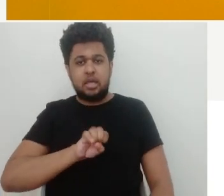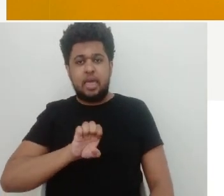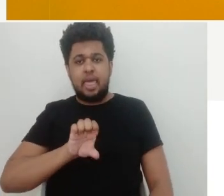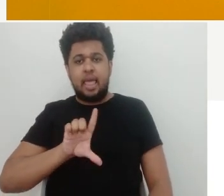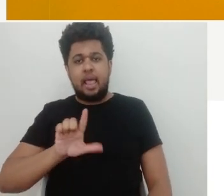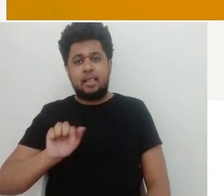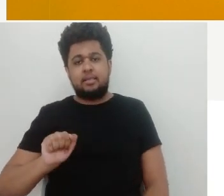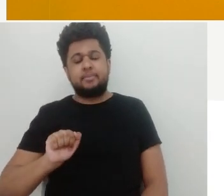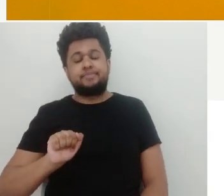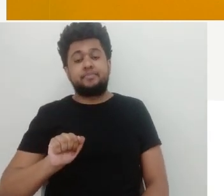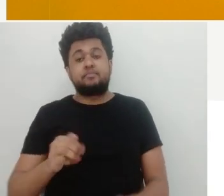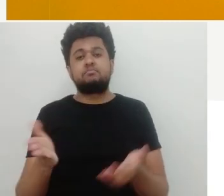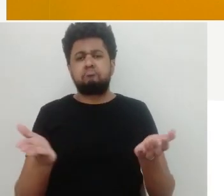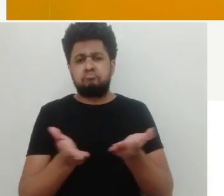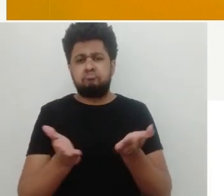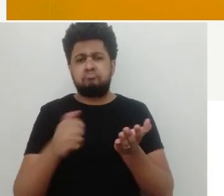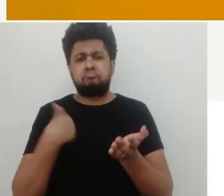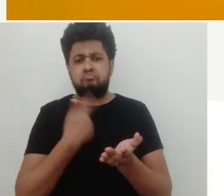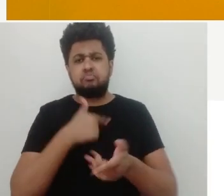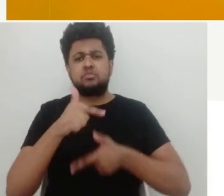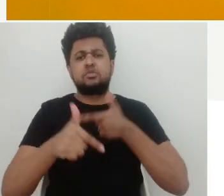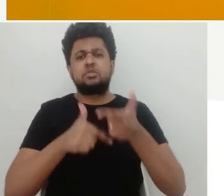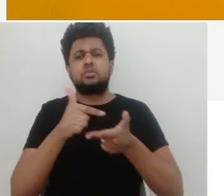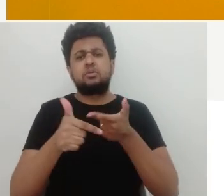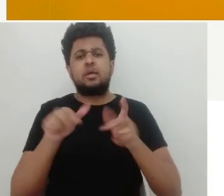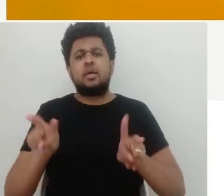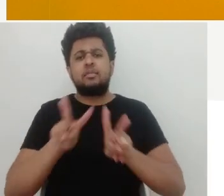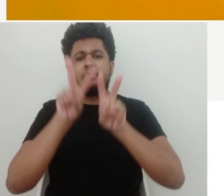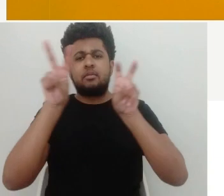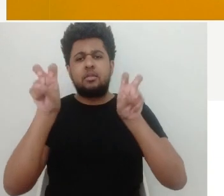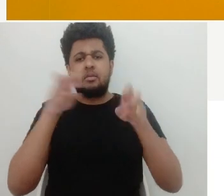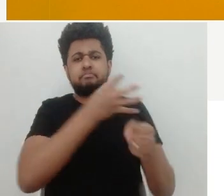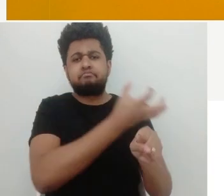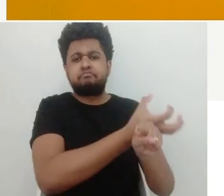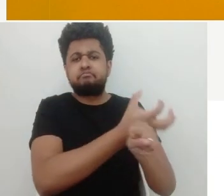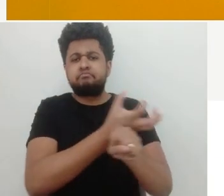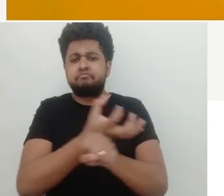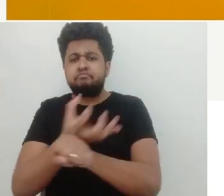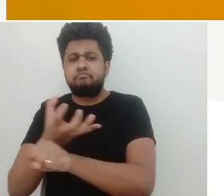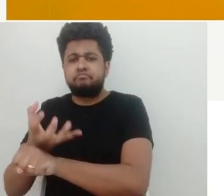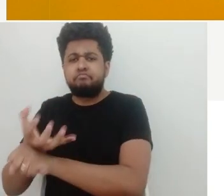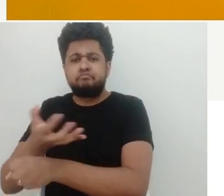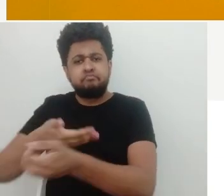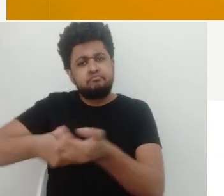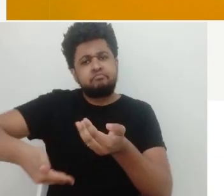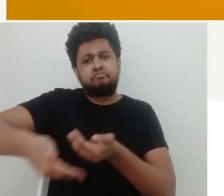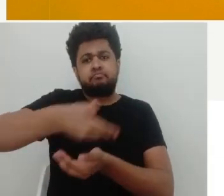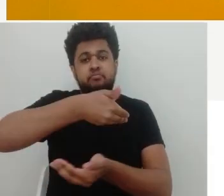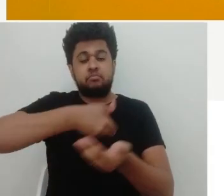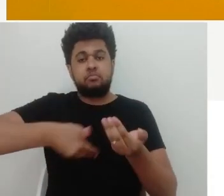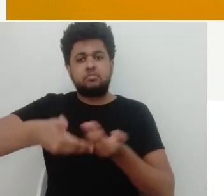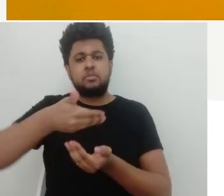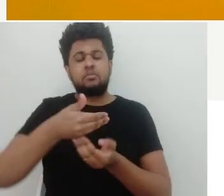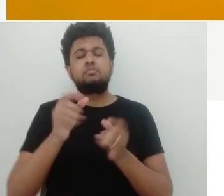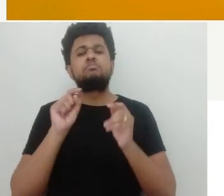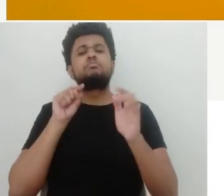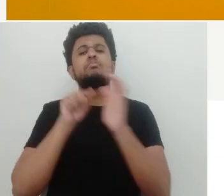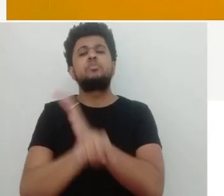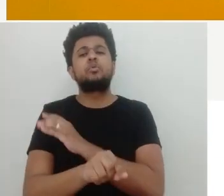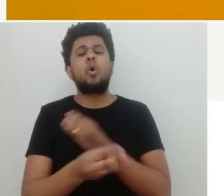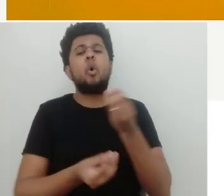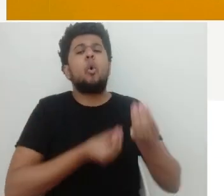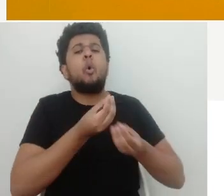Hoje vamos trabalhar o tema da interdisciplinaridade, com essa pergunta, não é? Como fazer pesquisa e